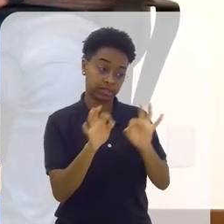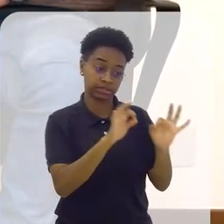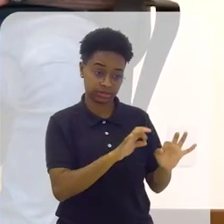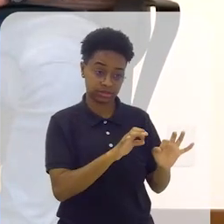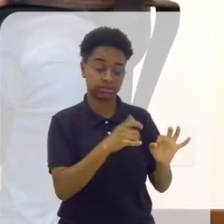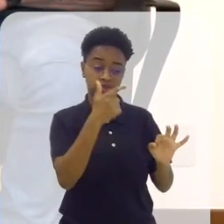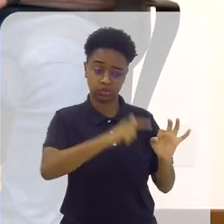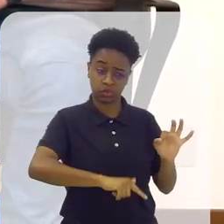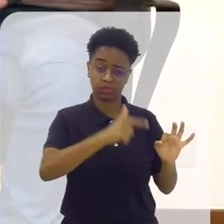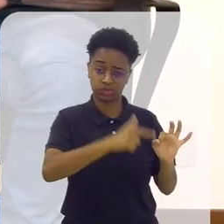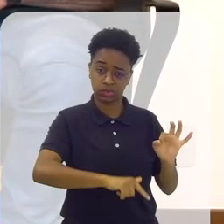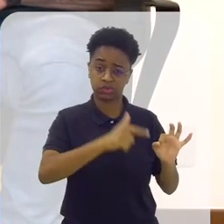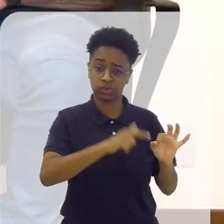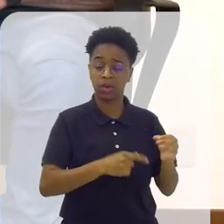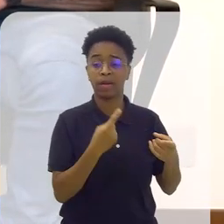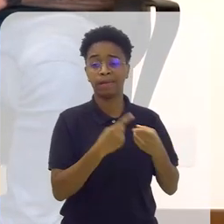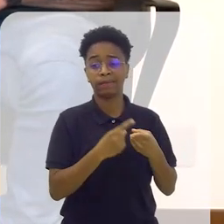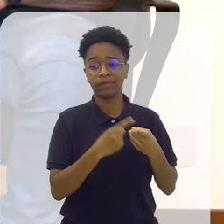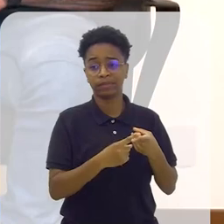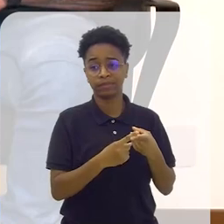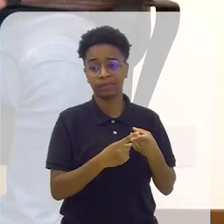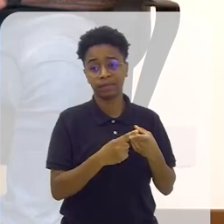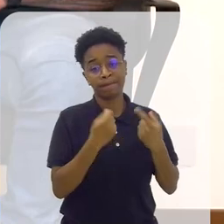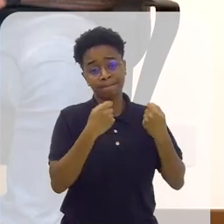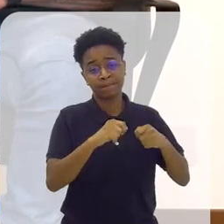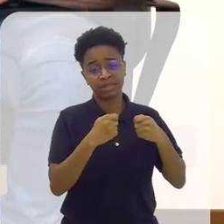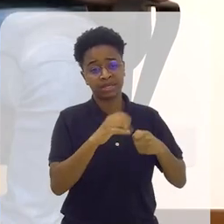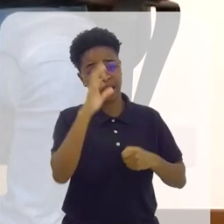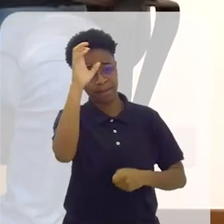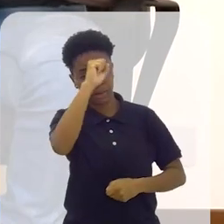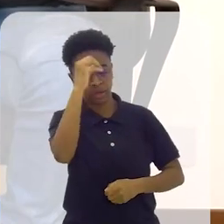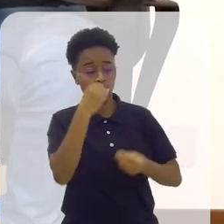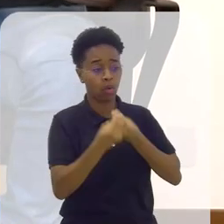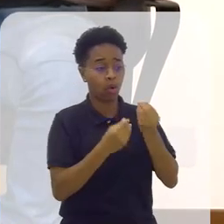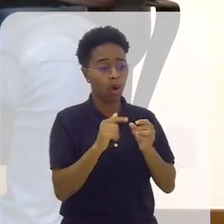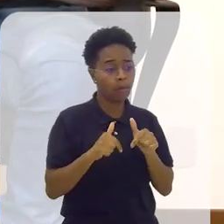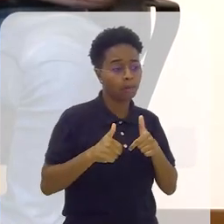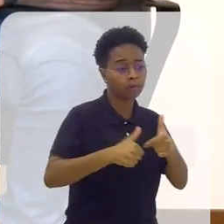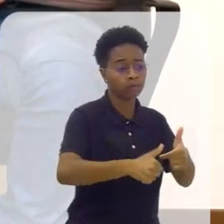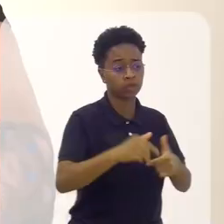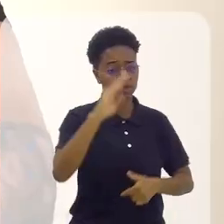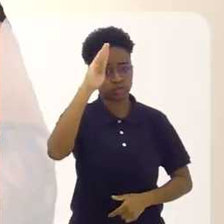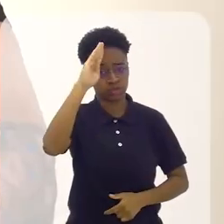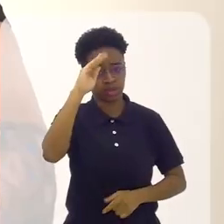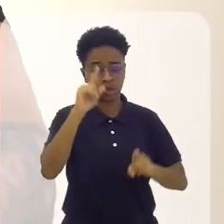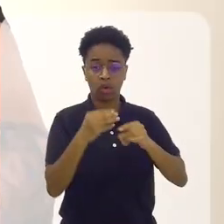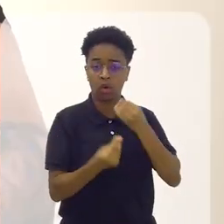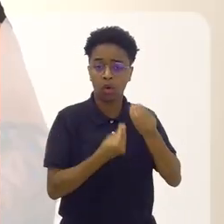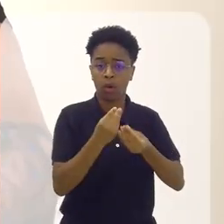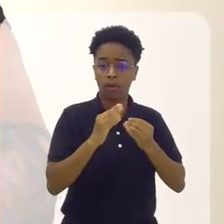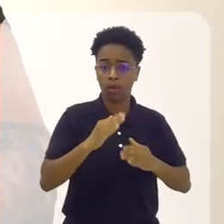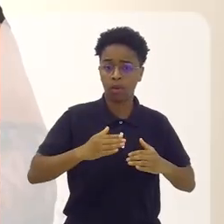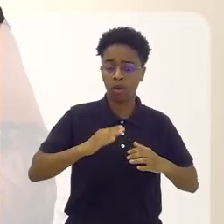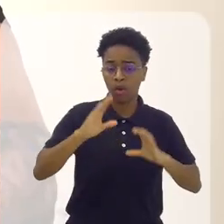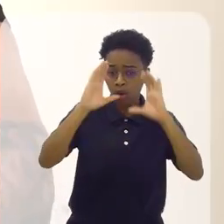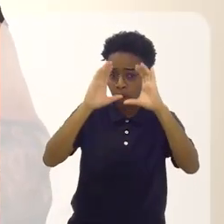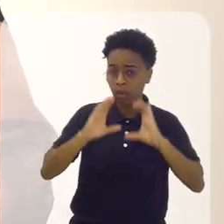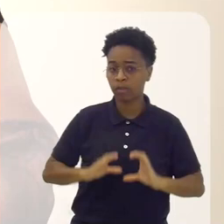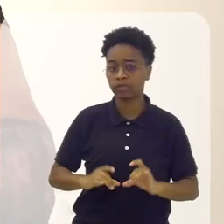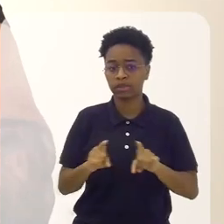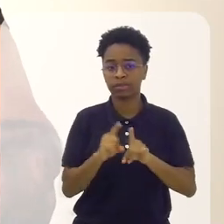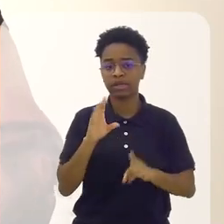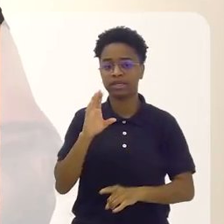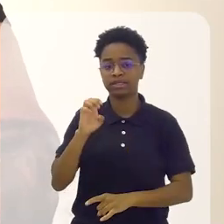que rever, né, aquele filme, né, para pegar os trejeitos dos soldados, né, a forma como eles se comportavam,